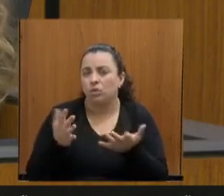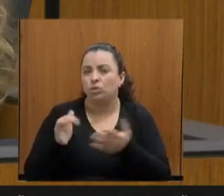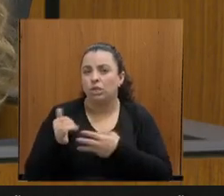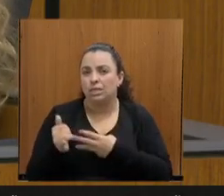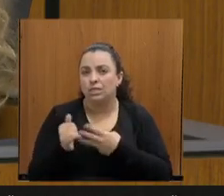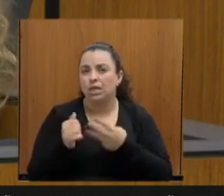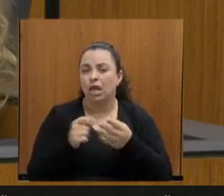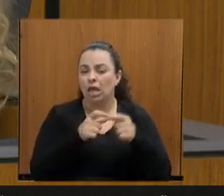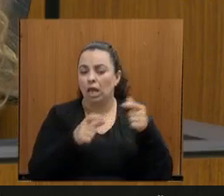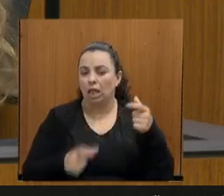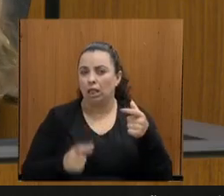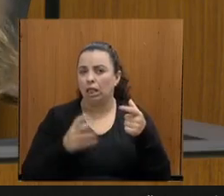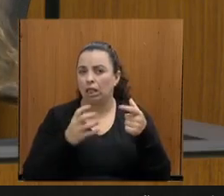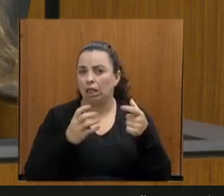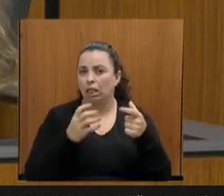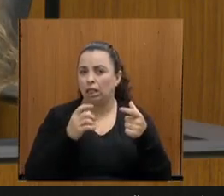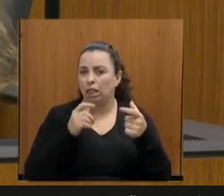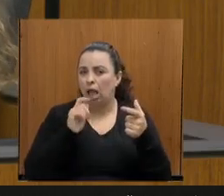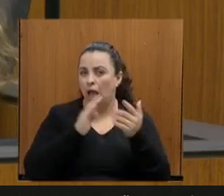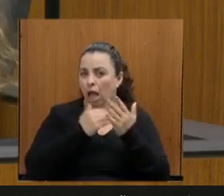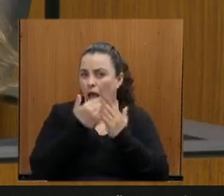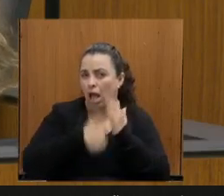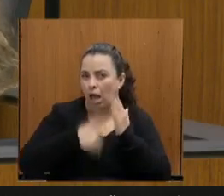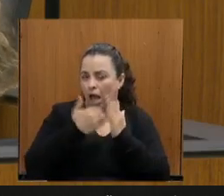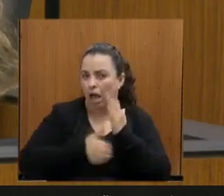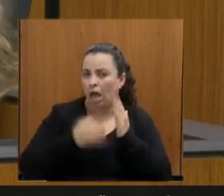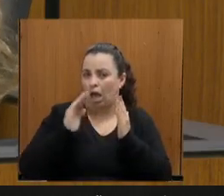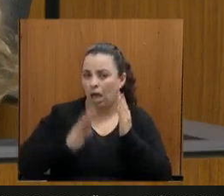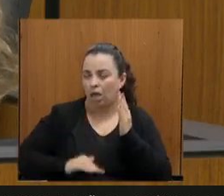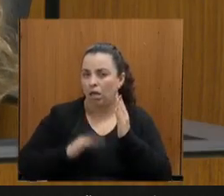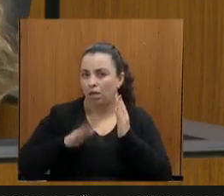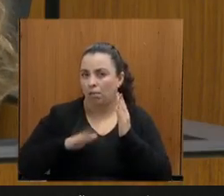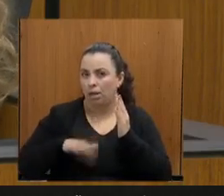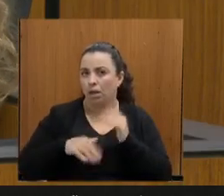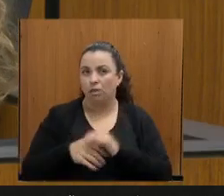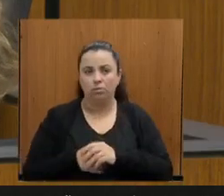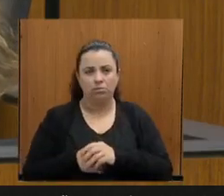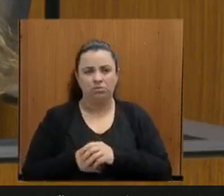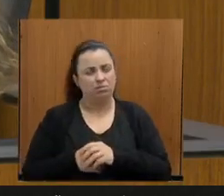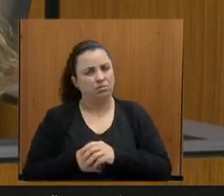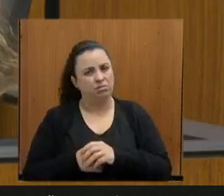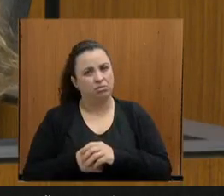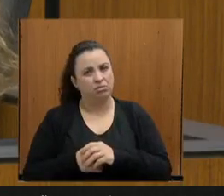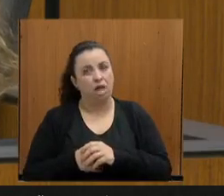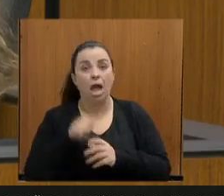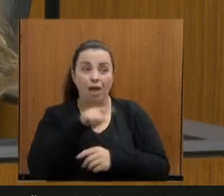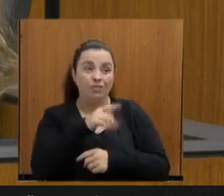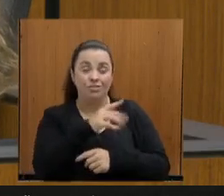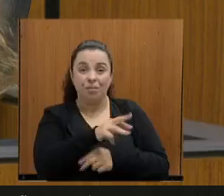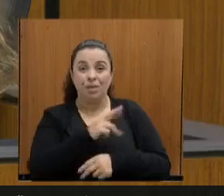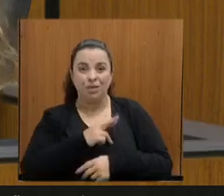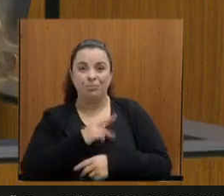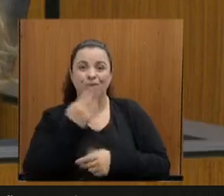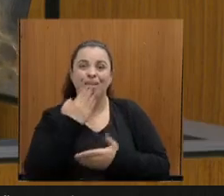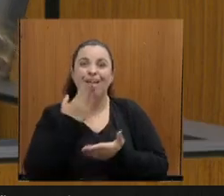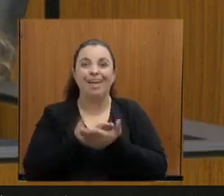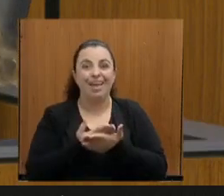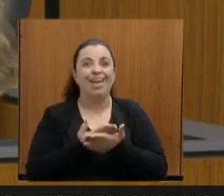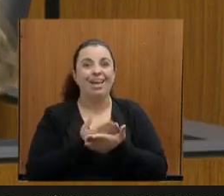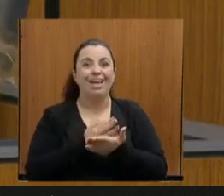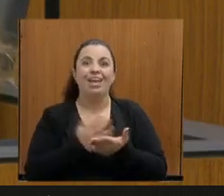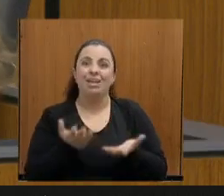respondeu nenhuma questão é claro que depois alguém vai me dizer a faça para o requerimento foram seis meses de uma comissão parlamentar de inquérito